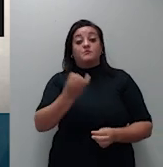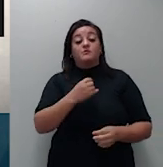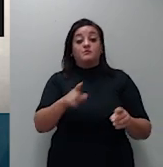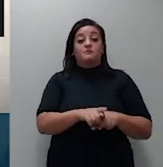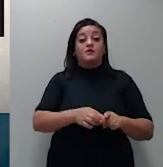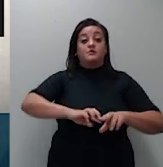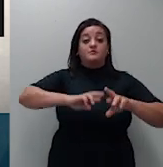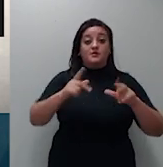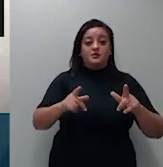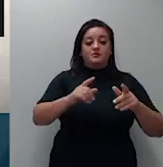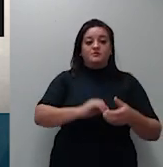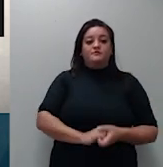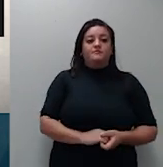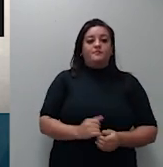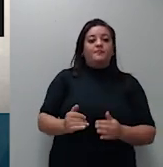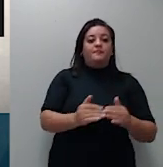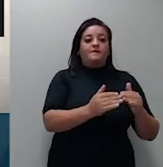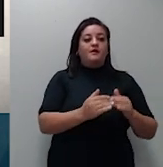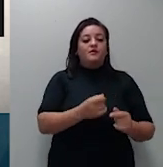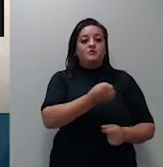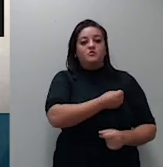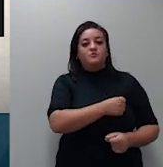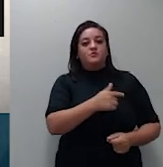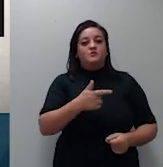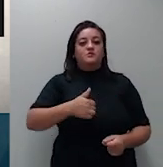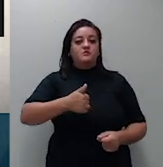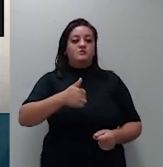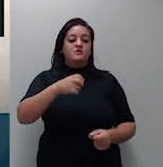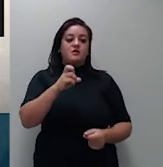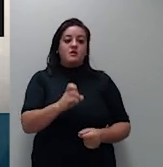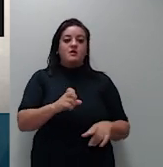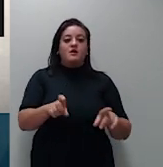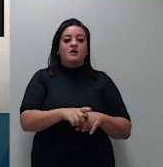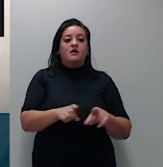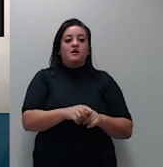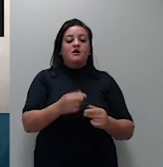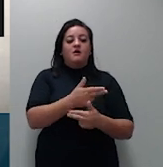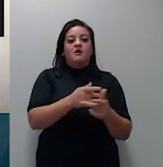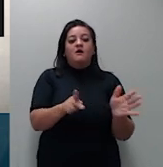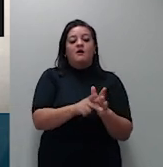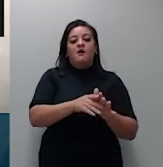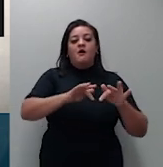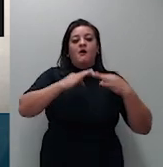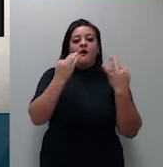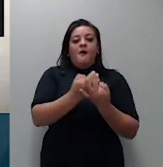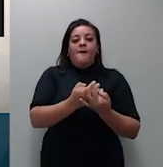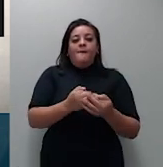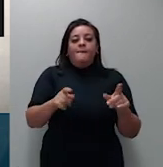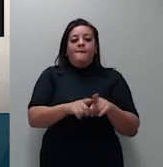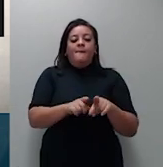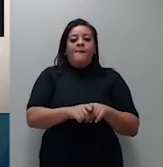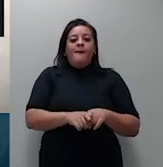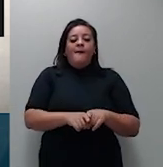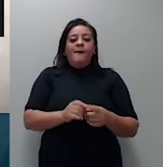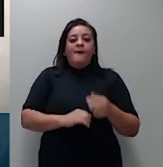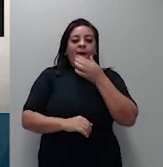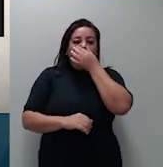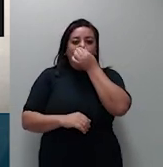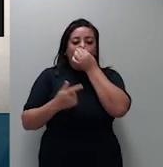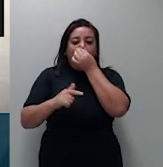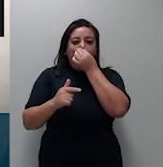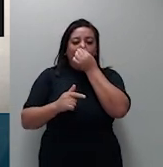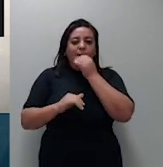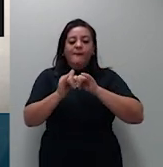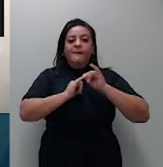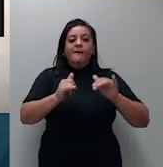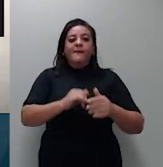nos termos do 1715 prevê que o bem de família voluntário ficará isento de execução por dívidas